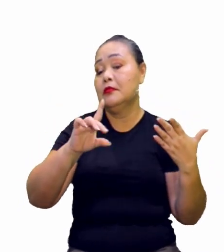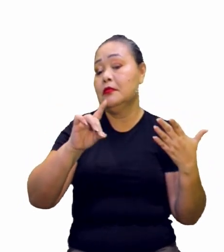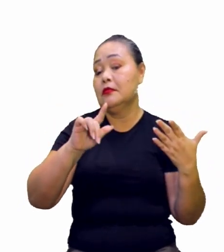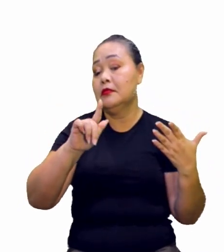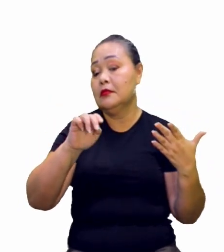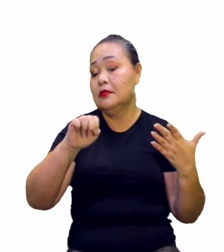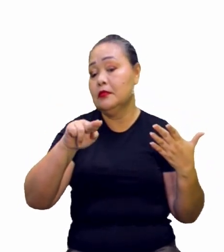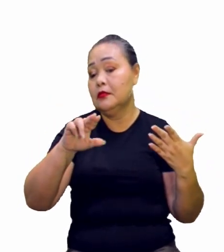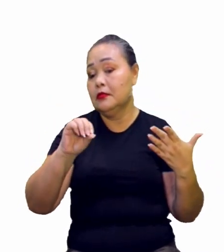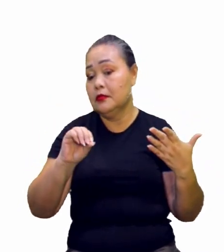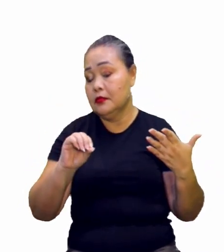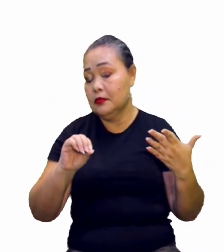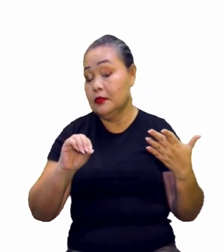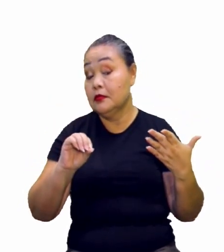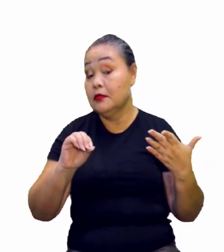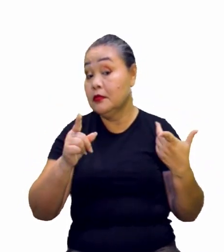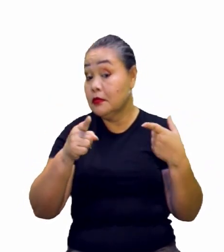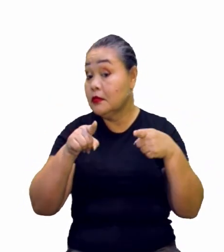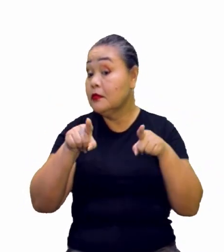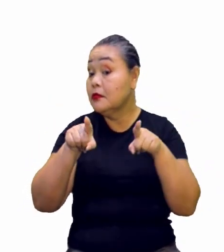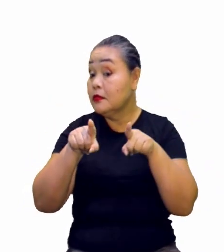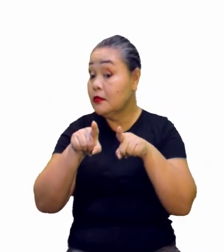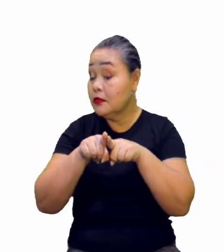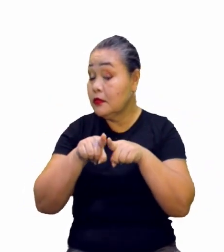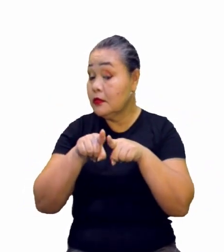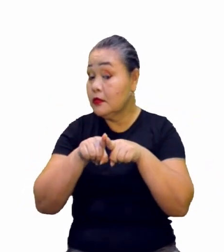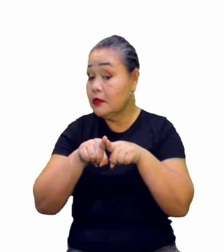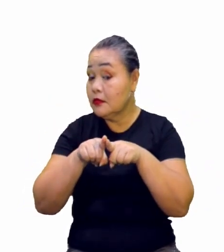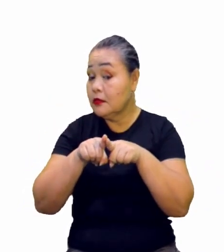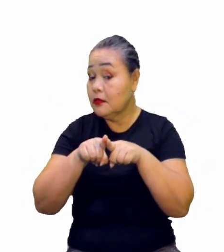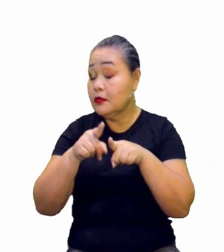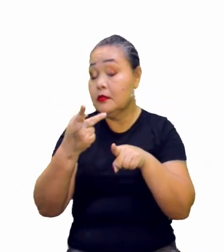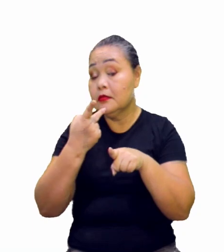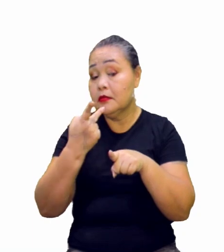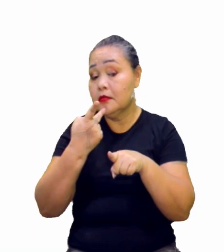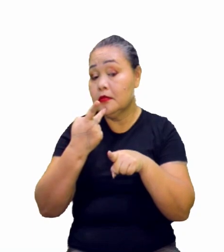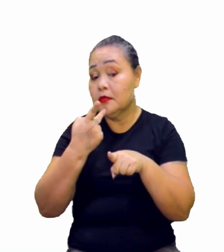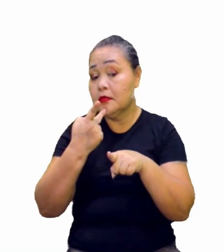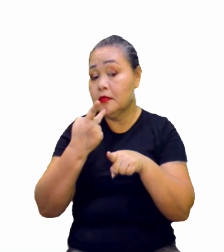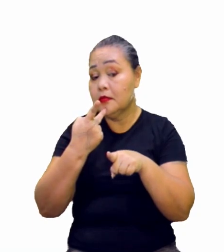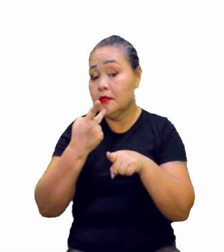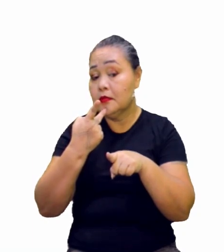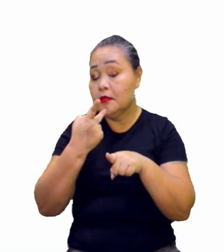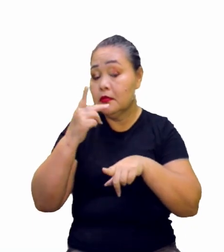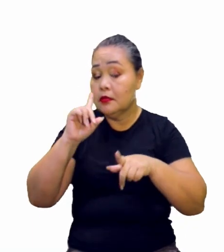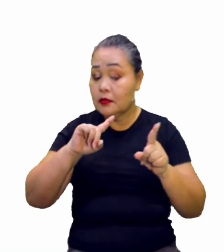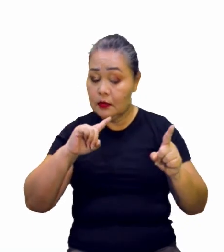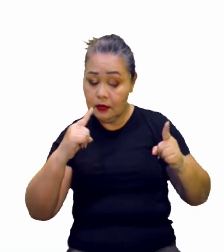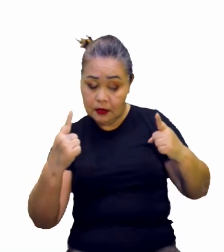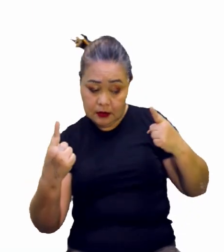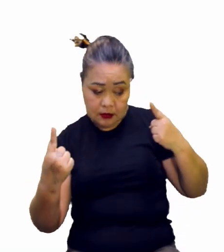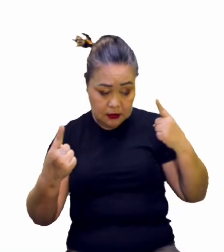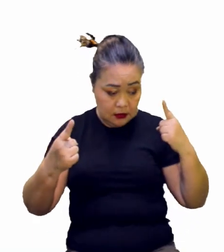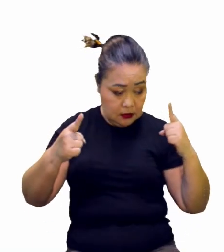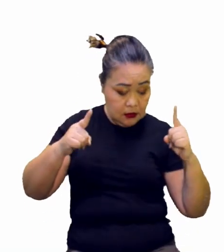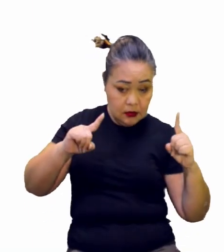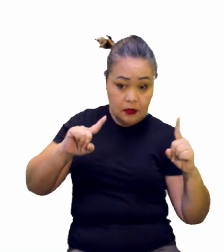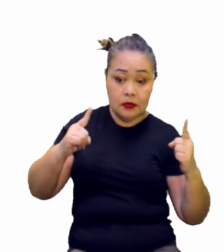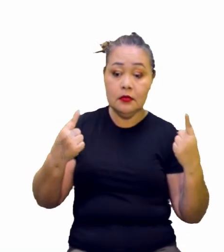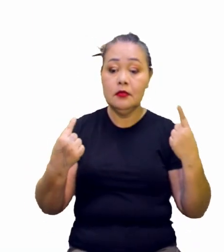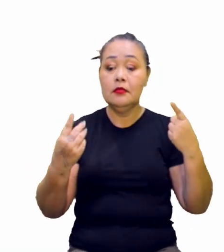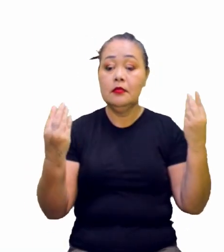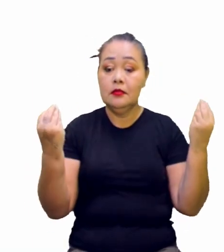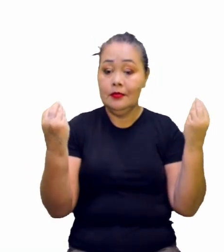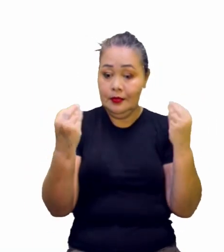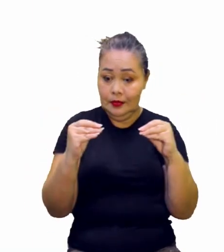E que porque quando a gente fala sobre alterações, não é mais fácil